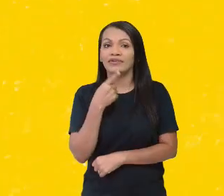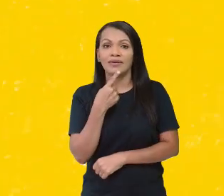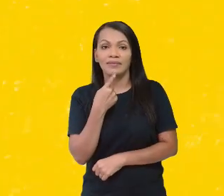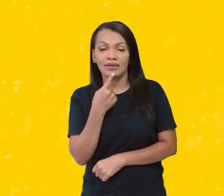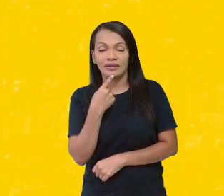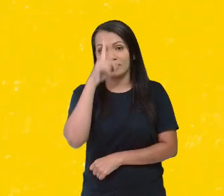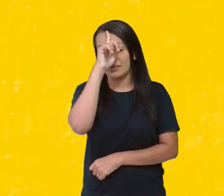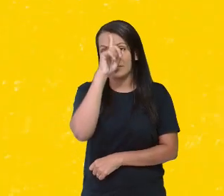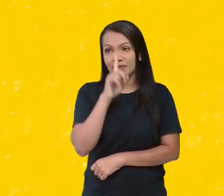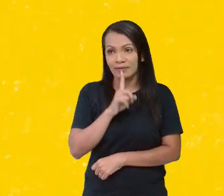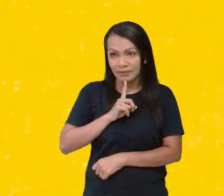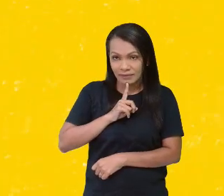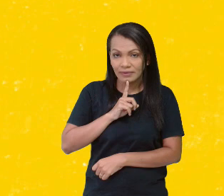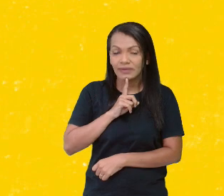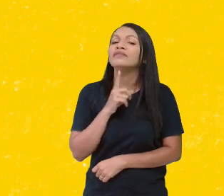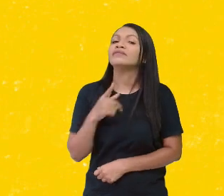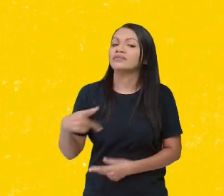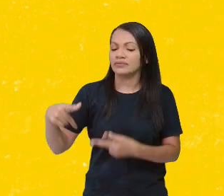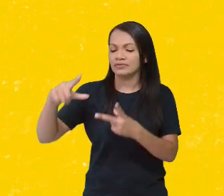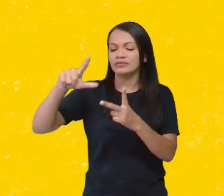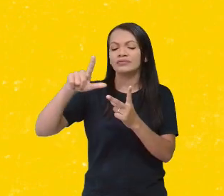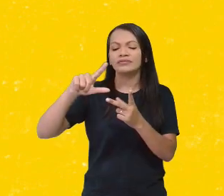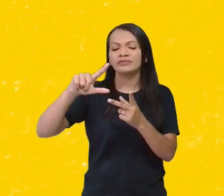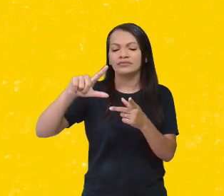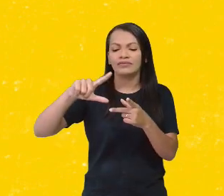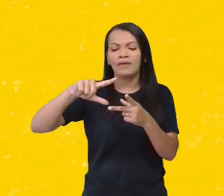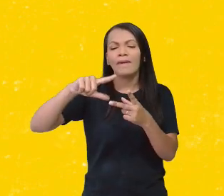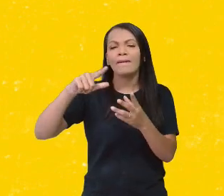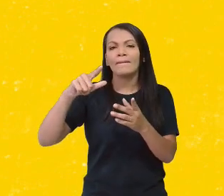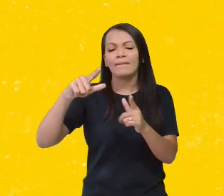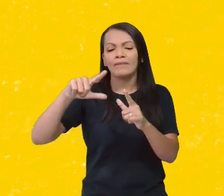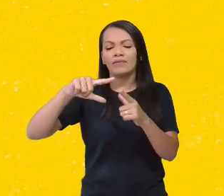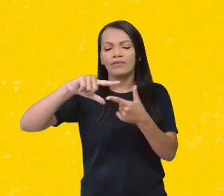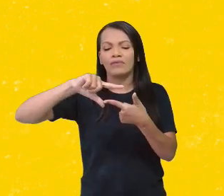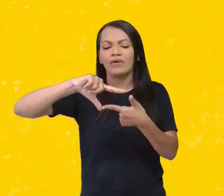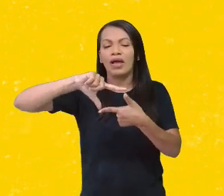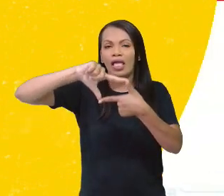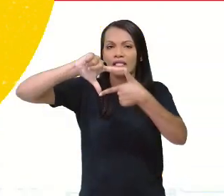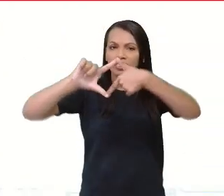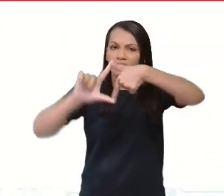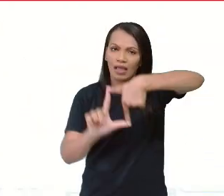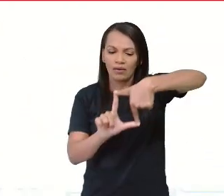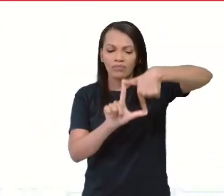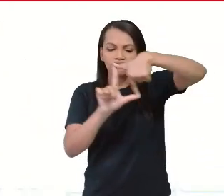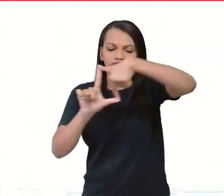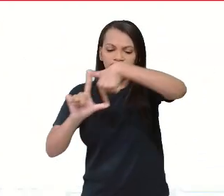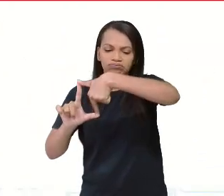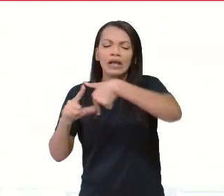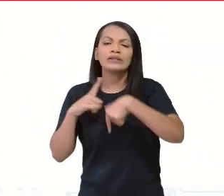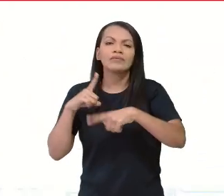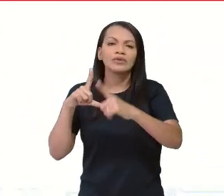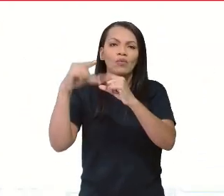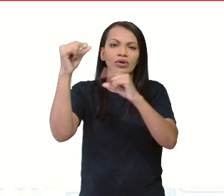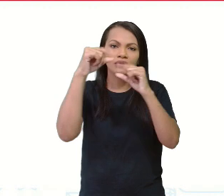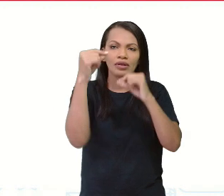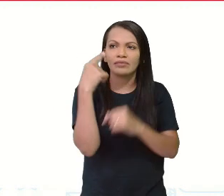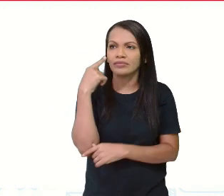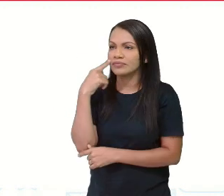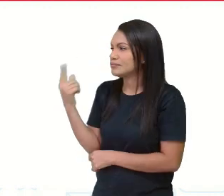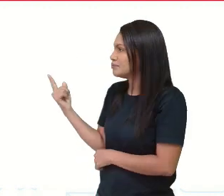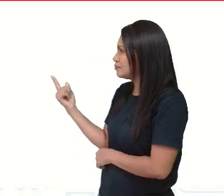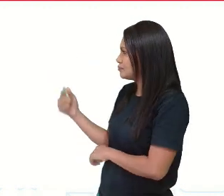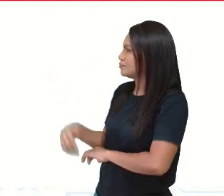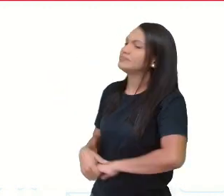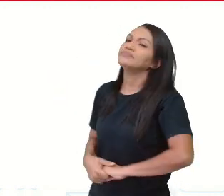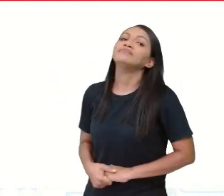amarelo. Retângulos, não é isso, professora Josi? Isso. E tem uma estrela no meio amarela, olha aí. E a Inglaterra? A